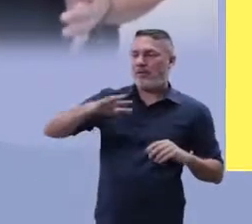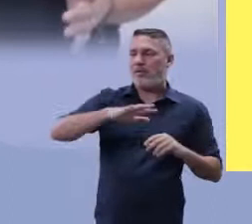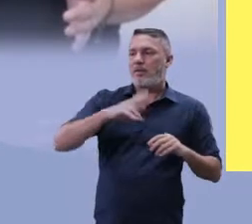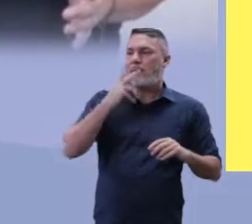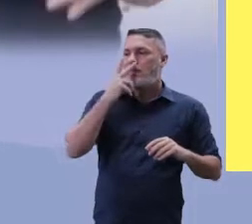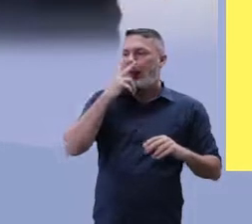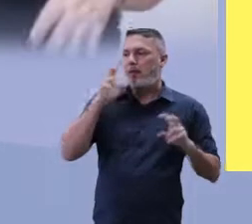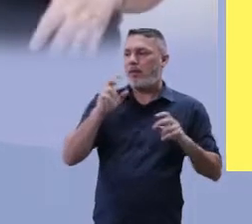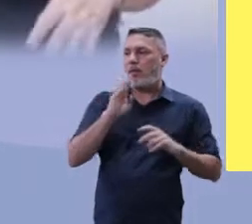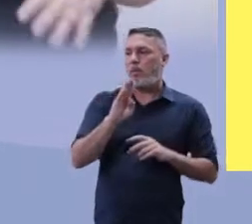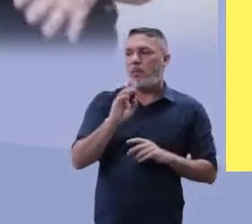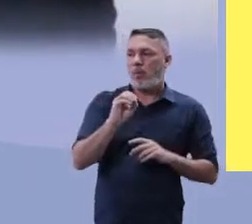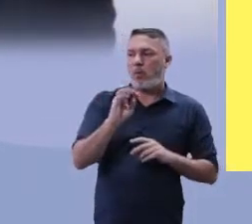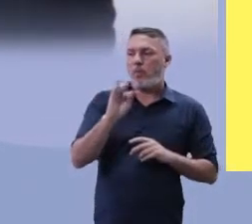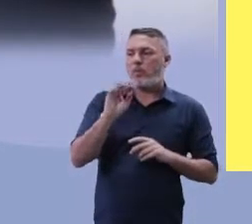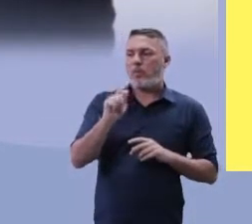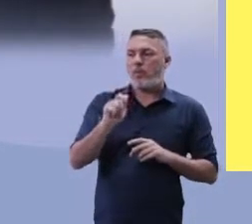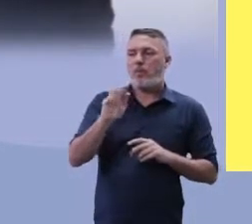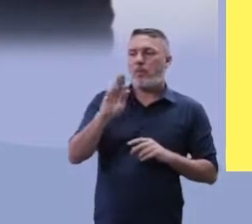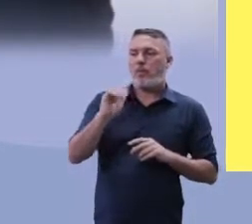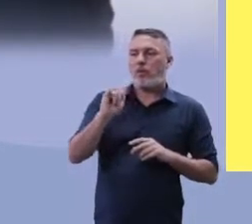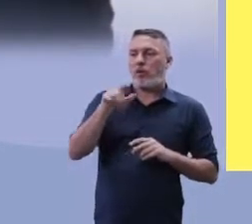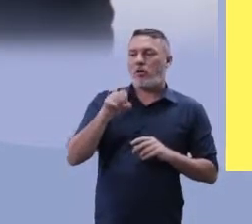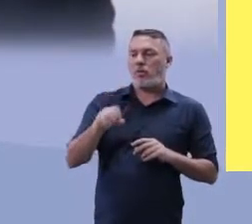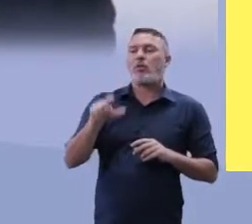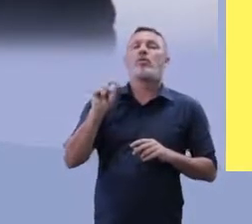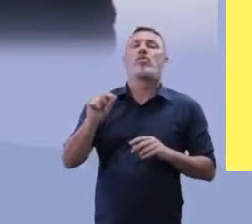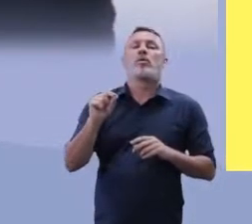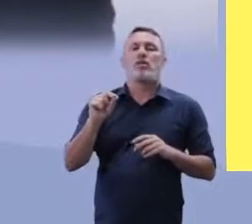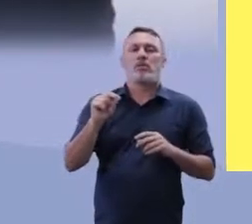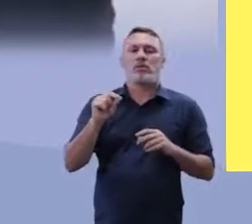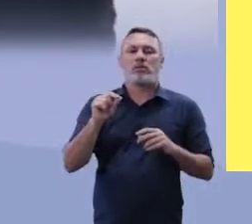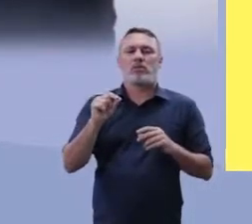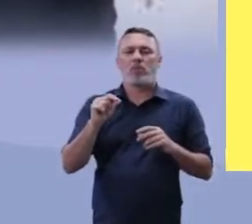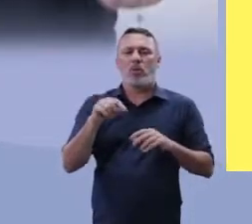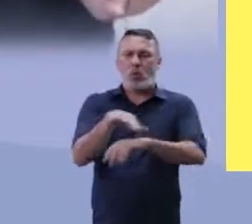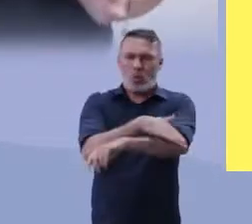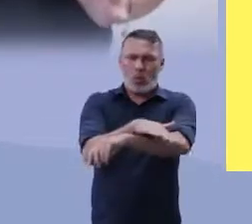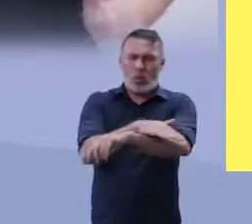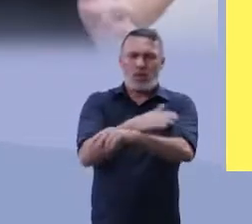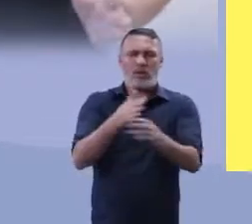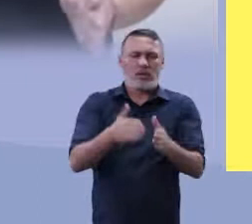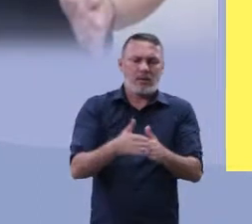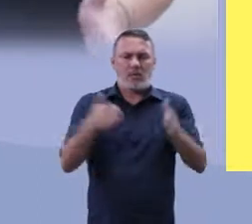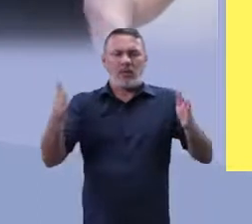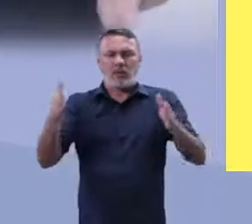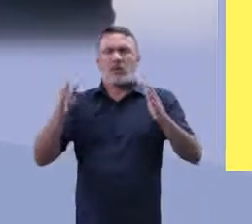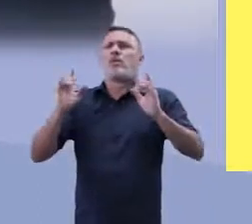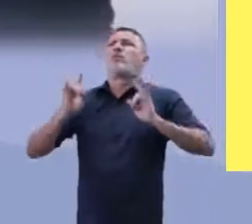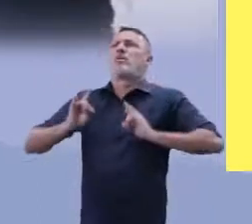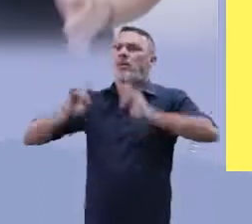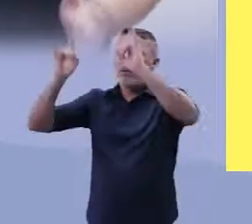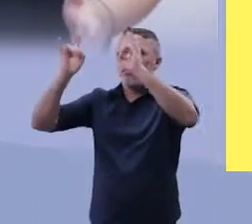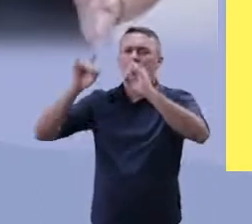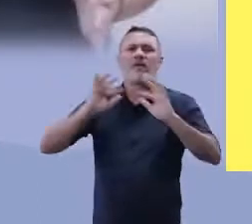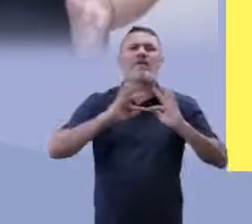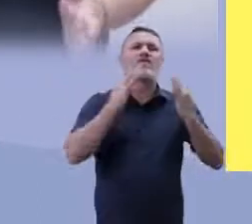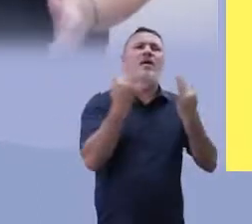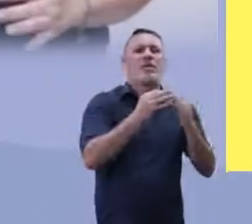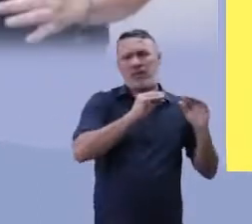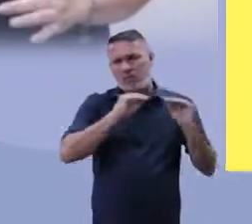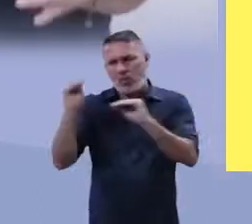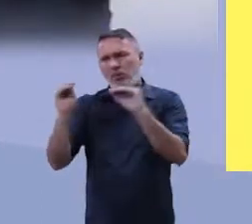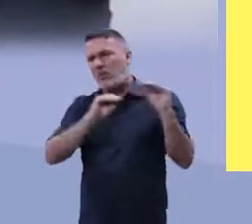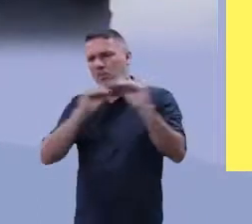abaixo. Bota abaixo, abre a rua, faz o prédio, vamos colocar ali mais famílias,